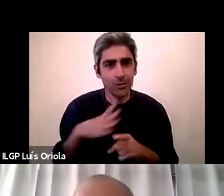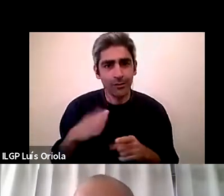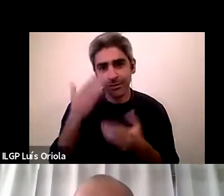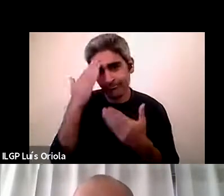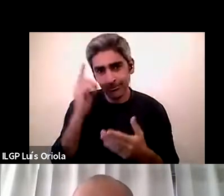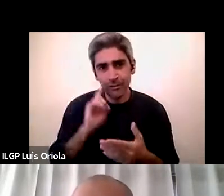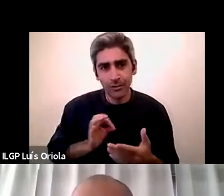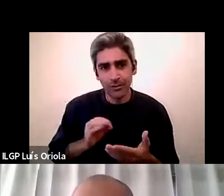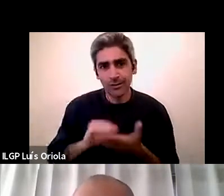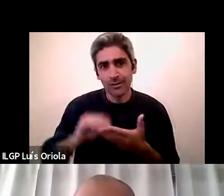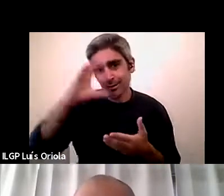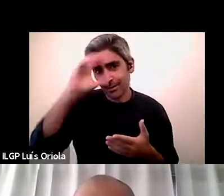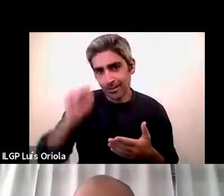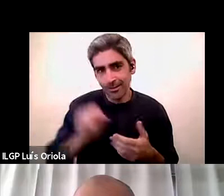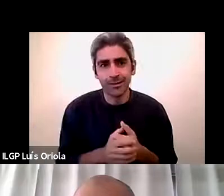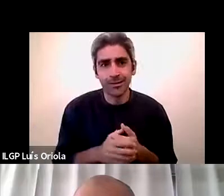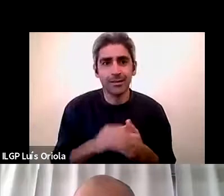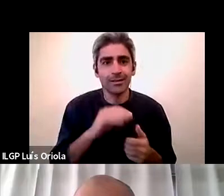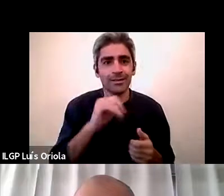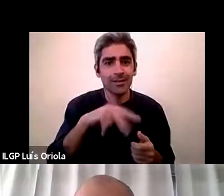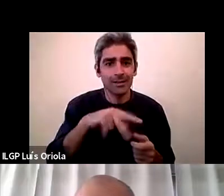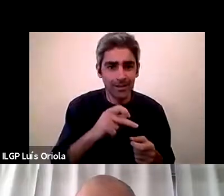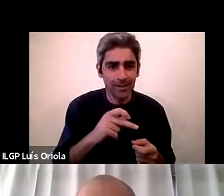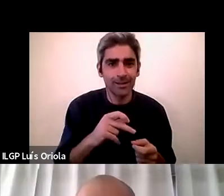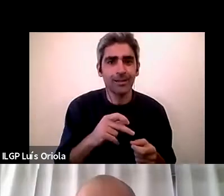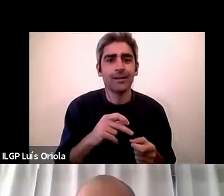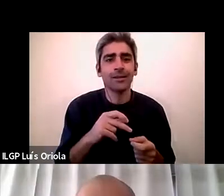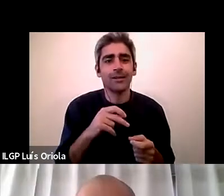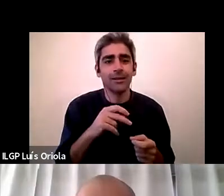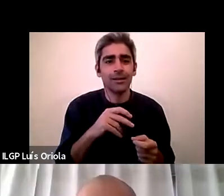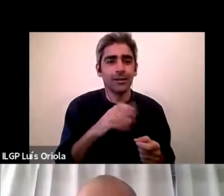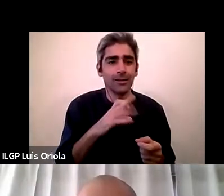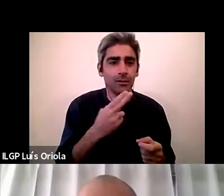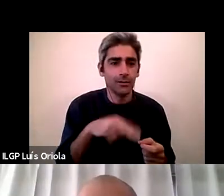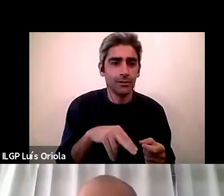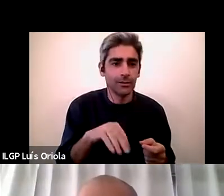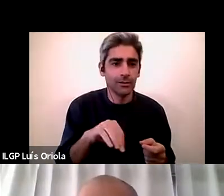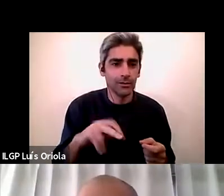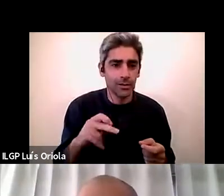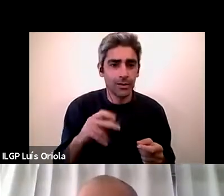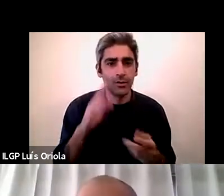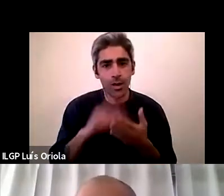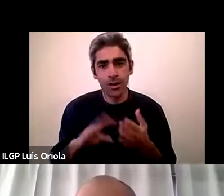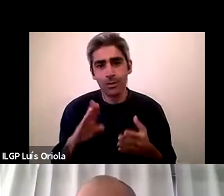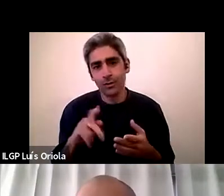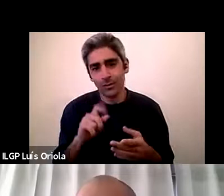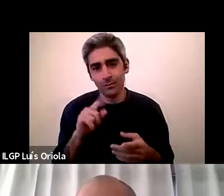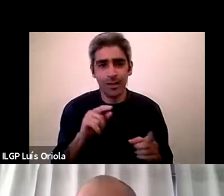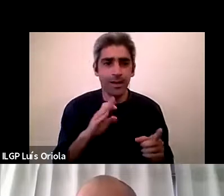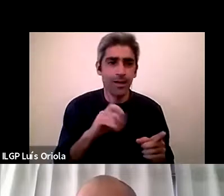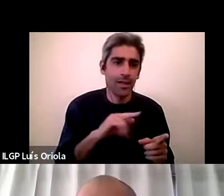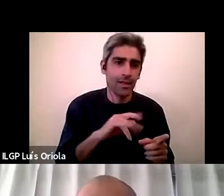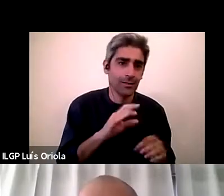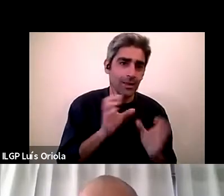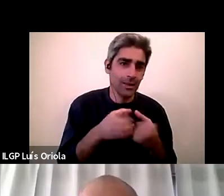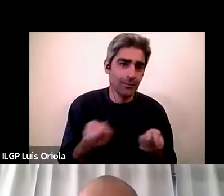Secretária de Estado, a Sara, a Ujna e o meu colega Jorge, também, já agora, a Elsa, da equipa de